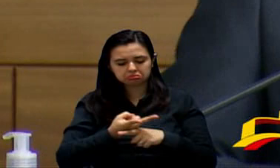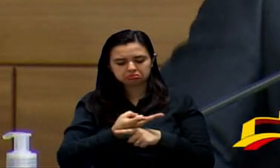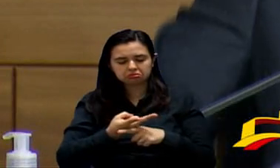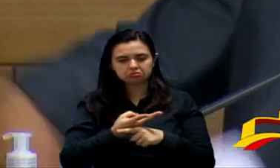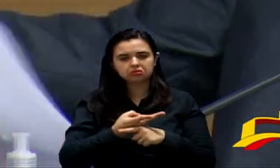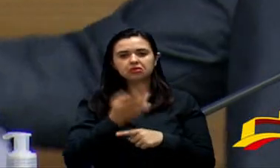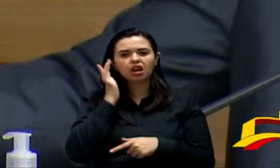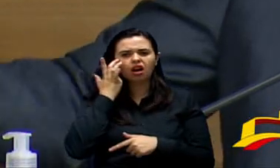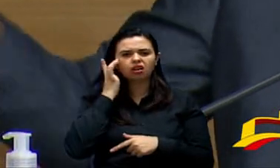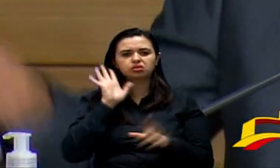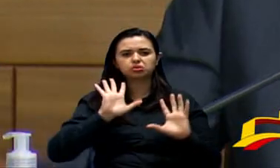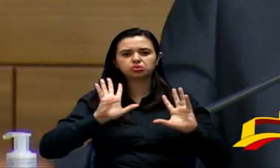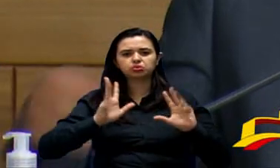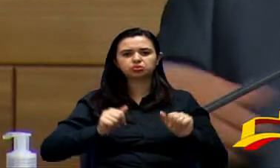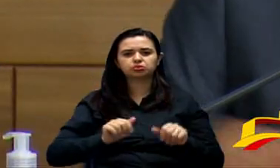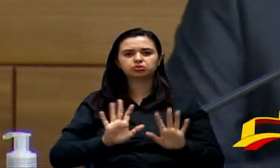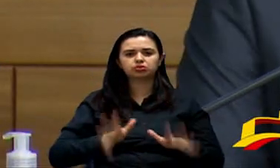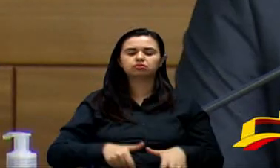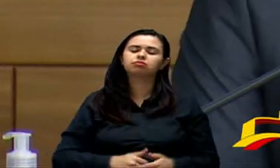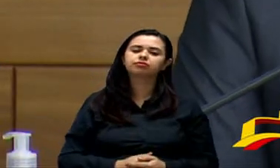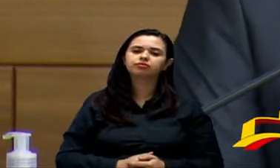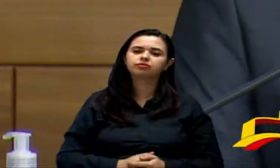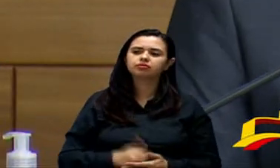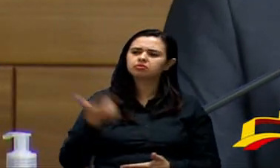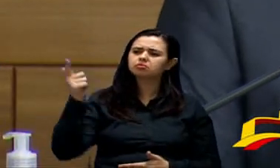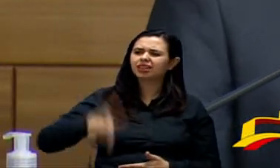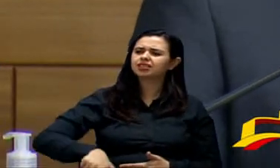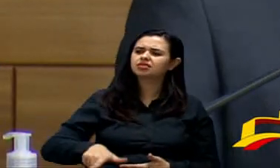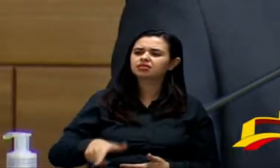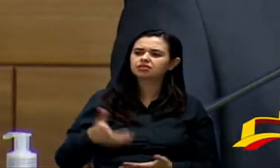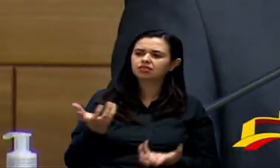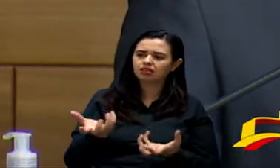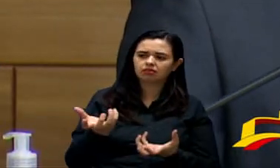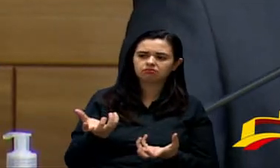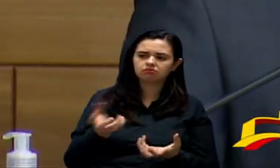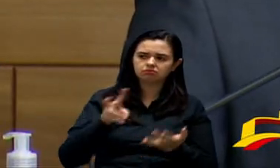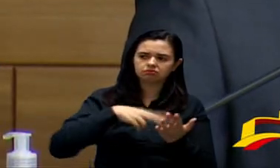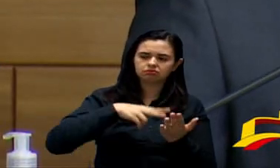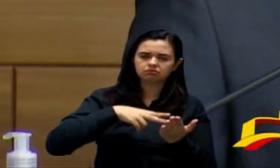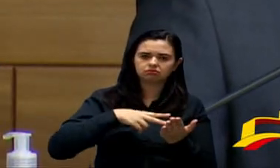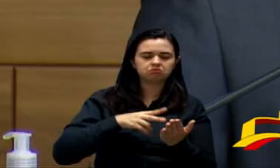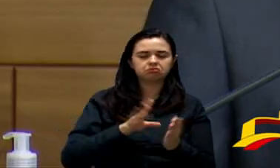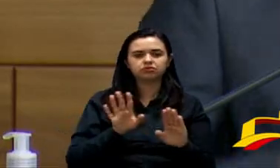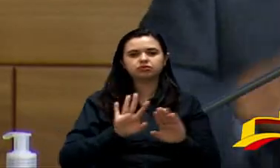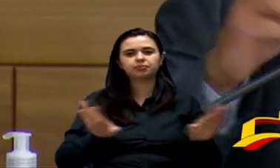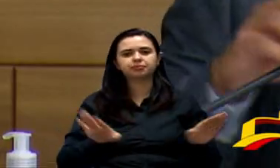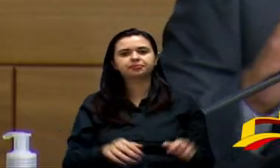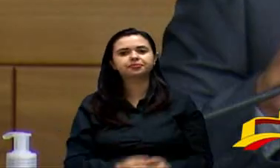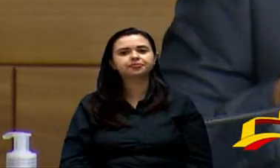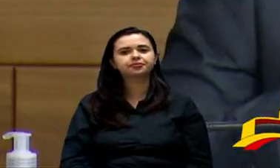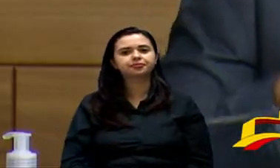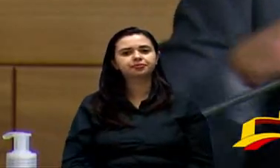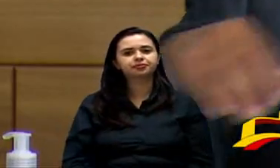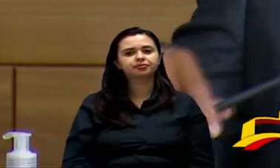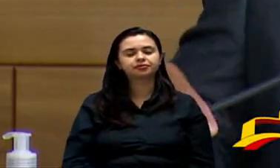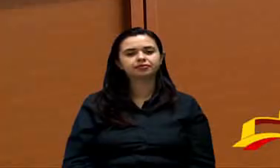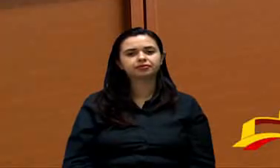Acho que já foi todos. Mais algum vereador com voto de congratulações? Por enquanto é só, presidente.